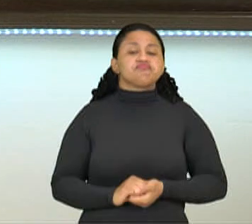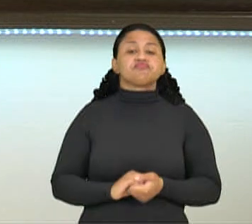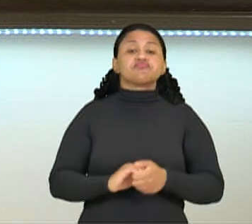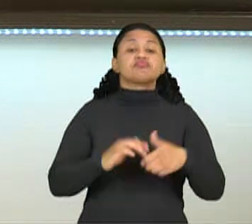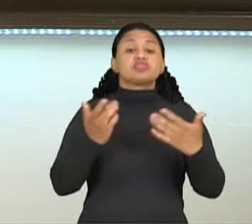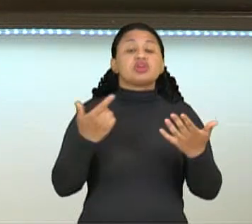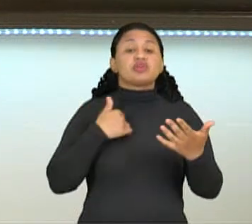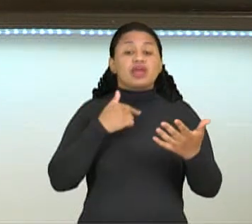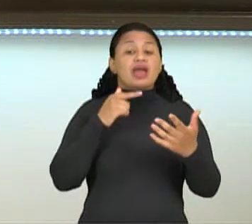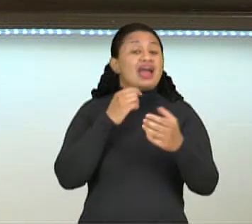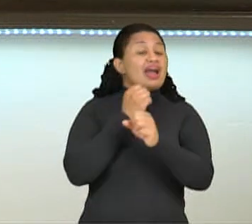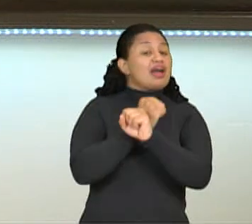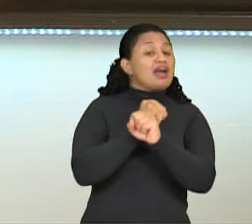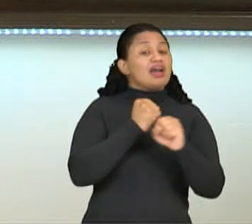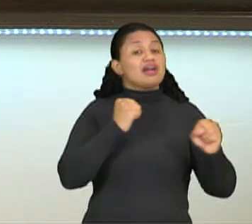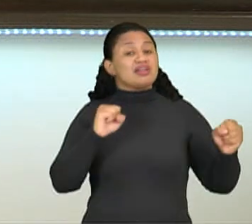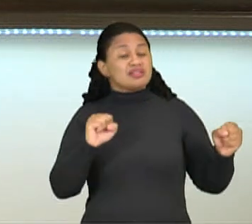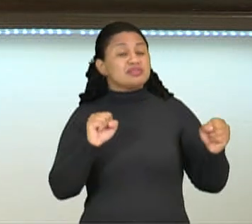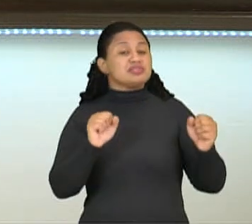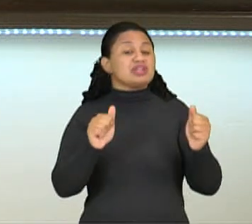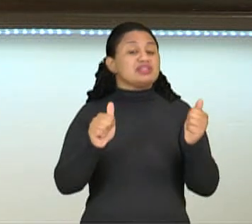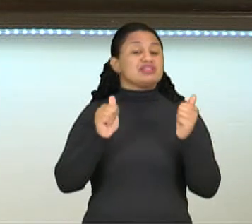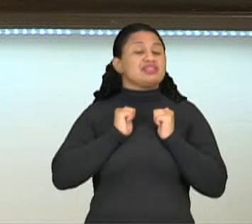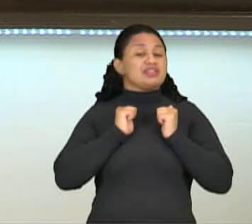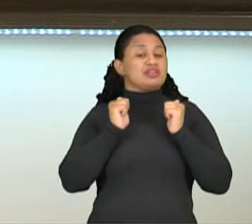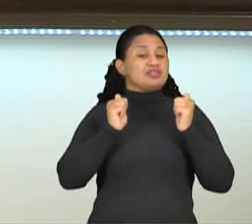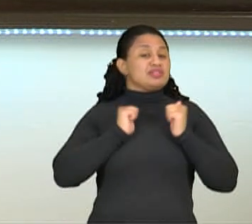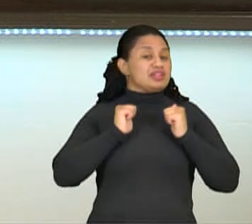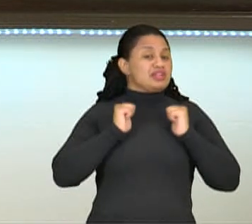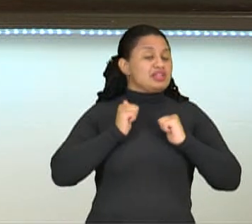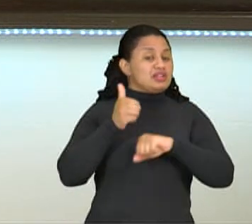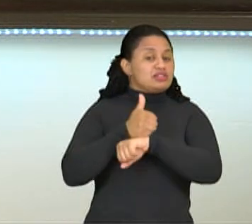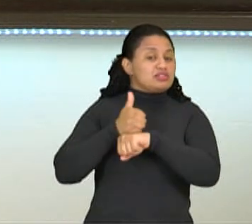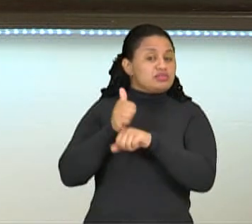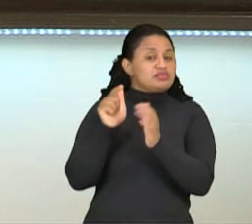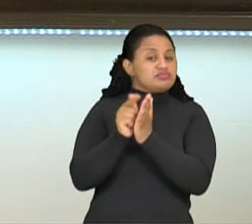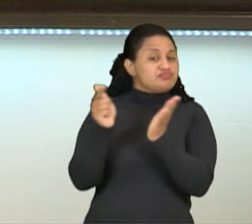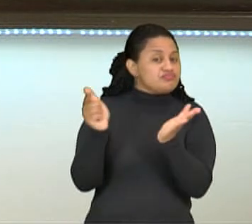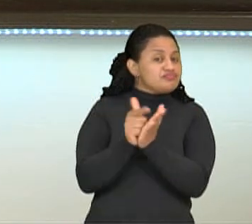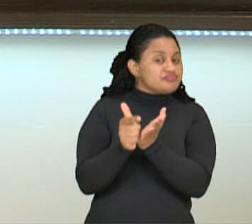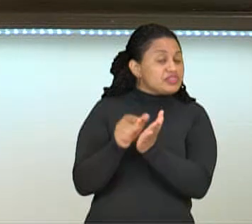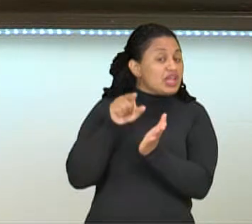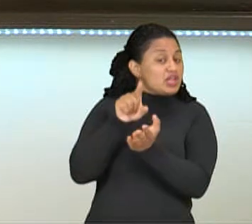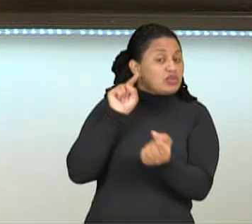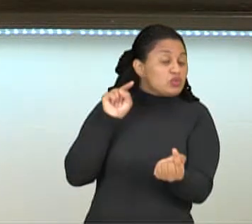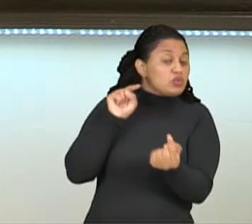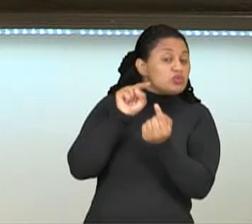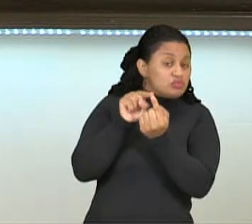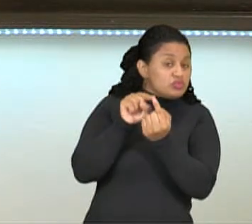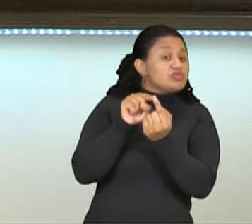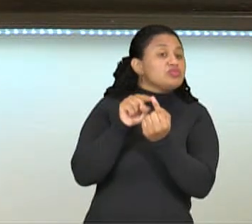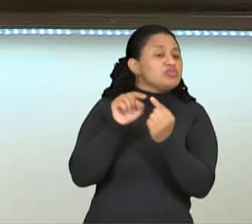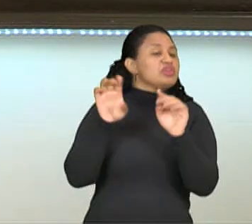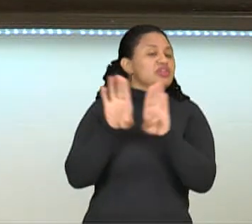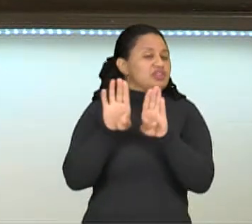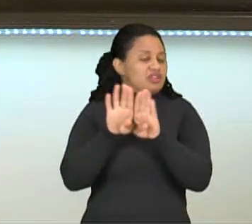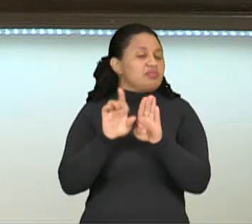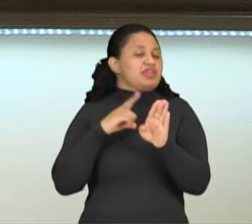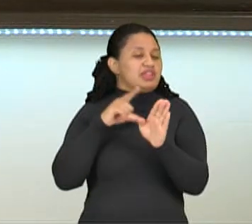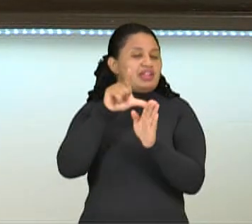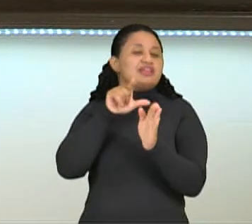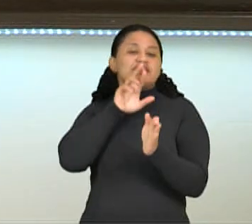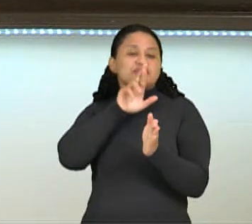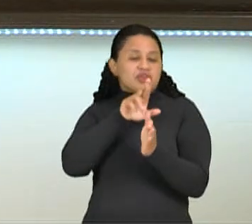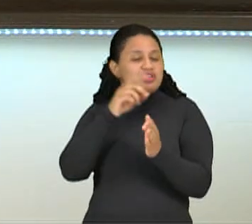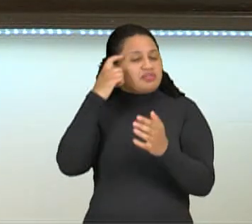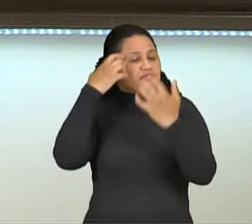a impossibilidade de neutralidade do jornalista. É esse objetivo tem a ver com essa resposta